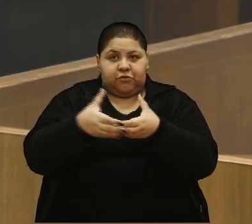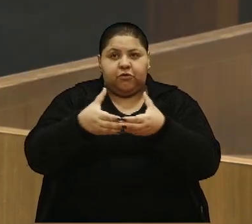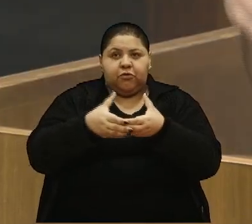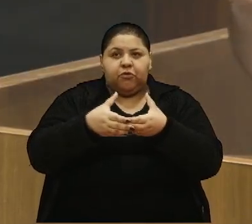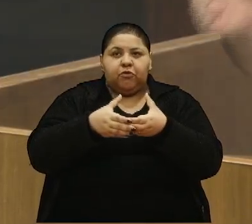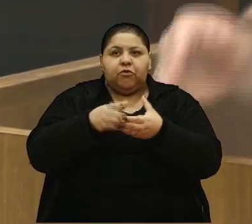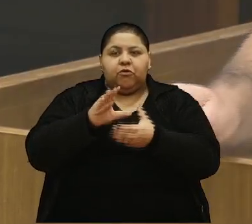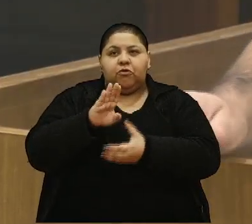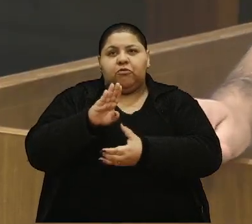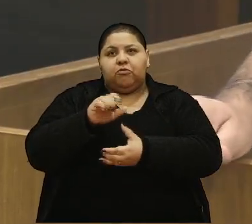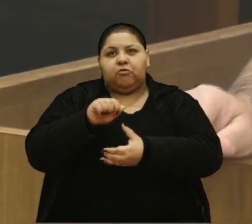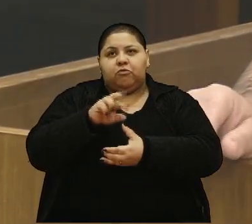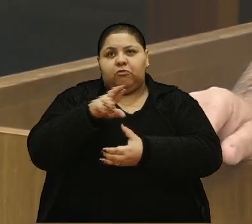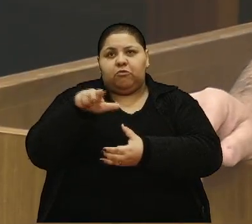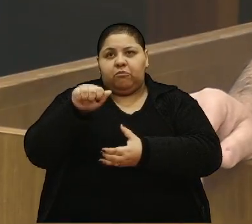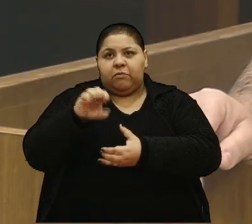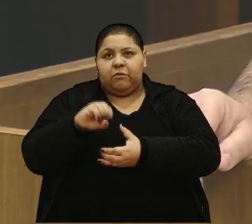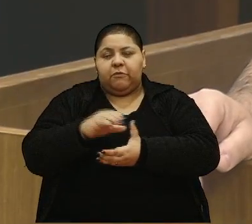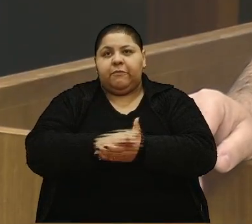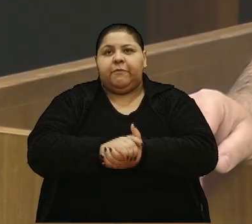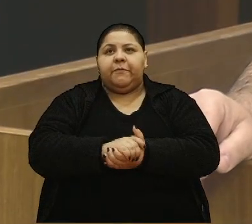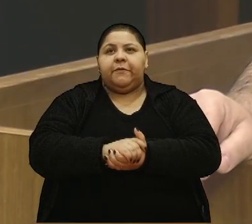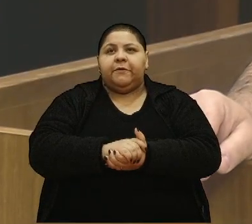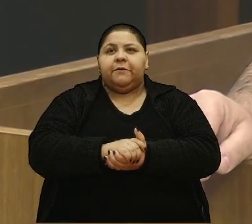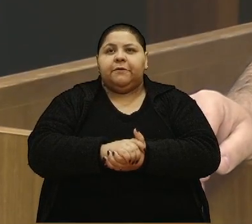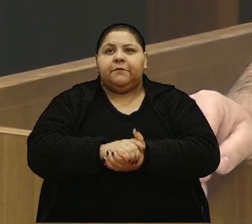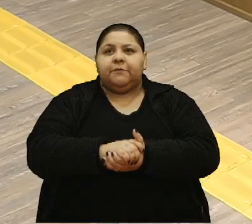que está aqui. Eu peço a declaração de voto, presidente.